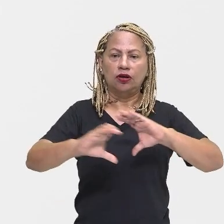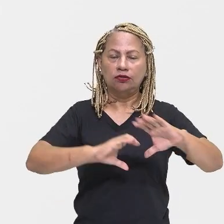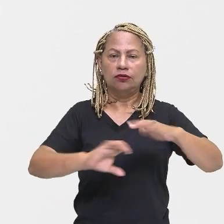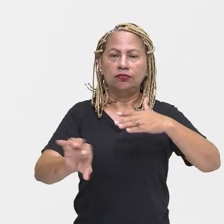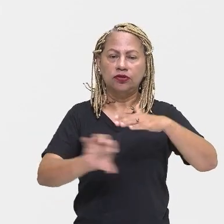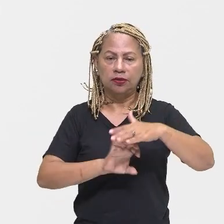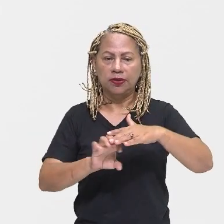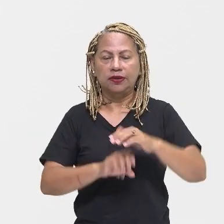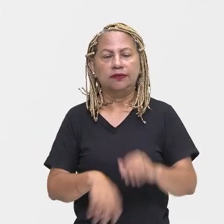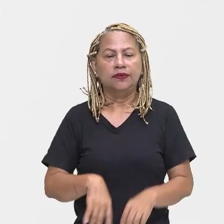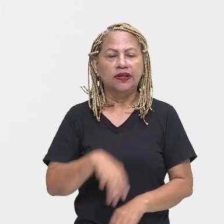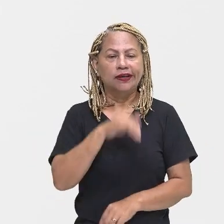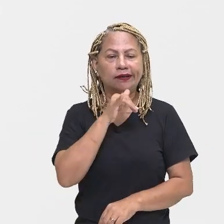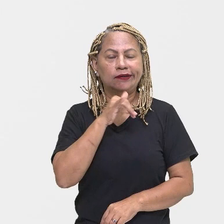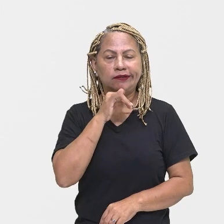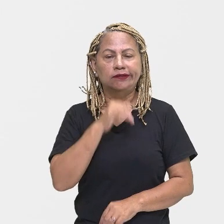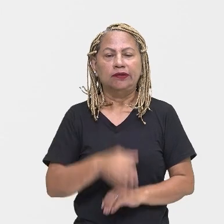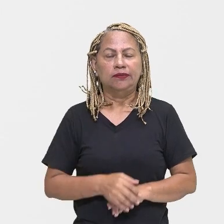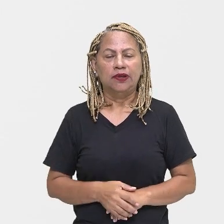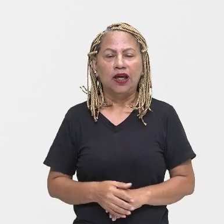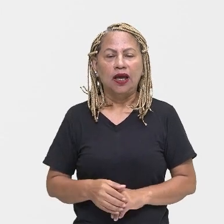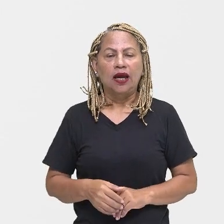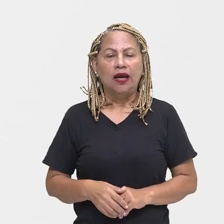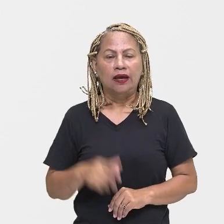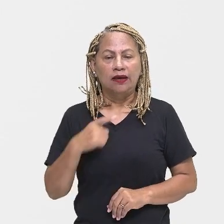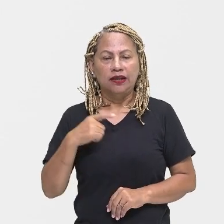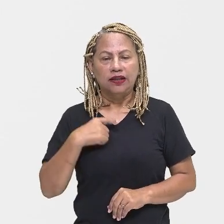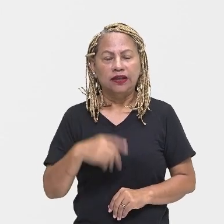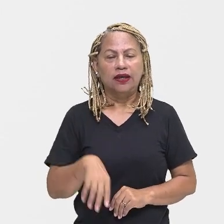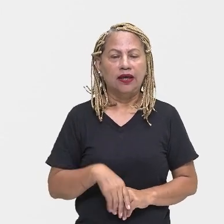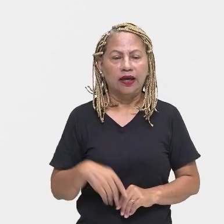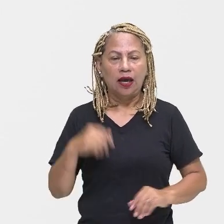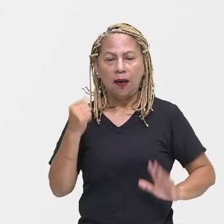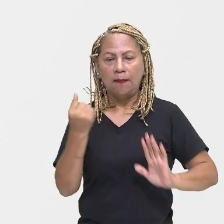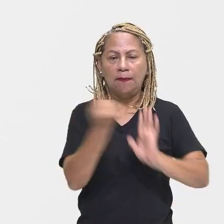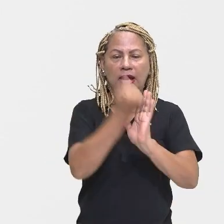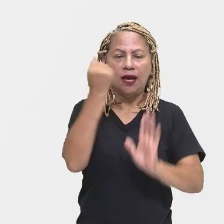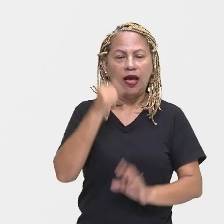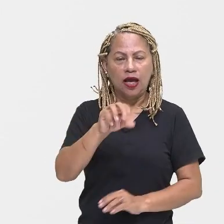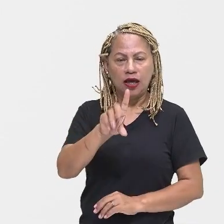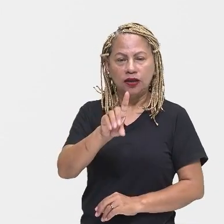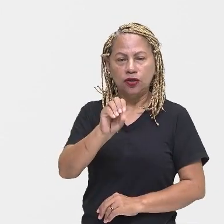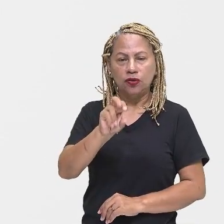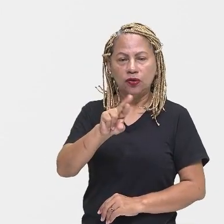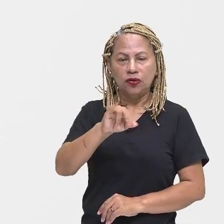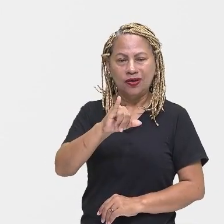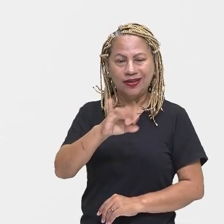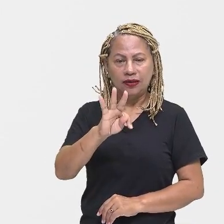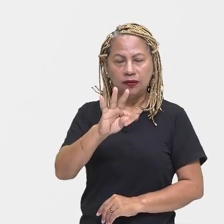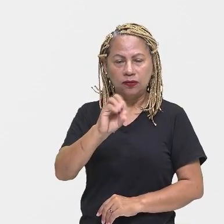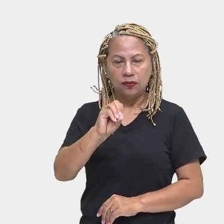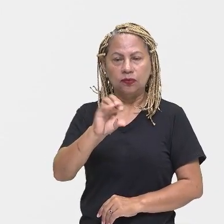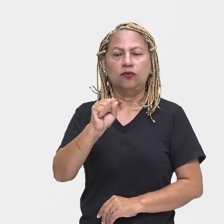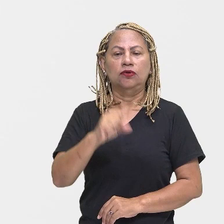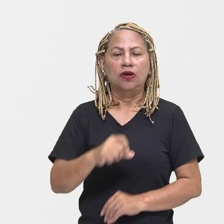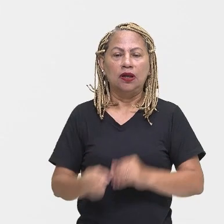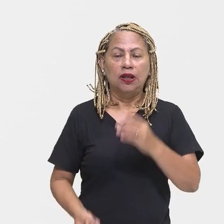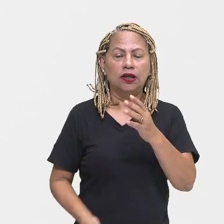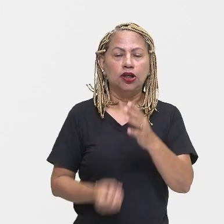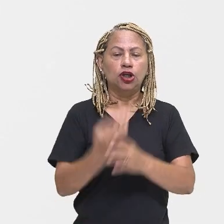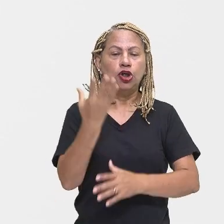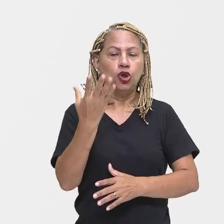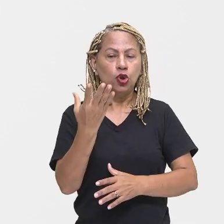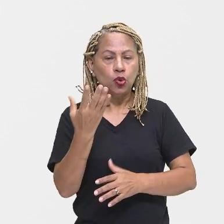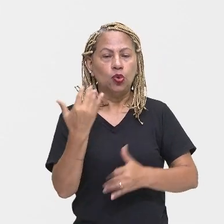a marca Doritos investiu no jogo Fortnite. A marca criou no jogo pontos específicos da Avenida